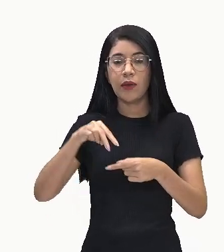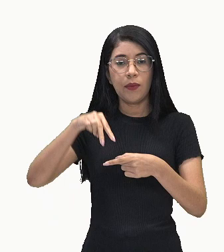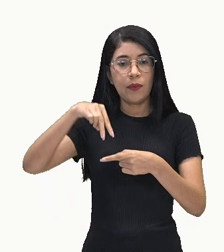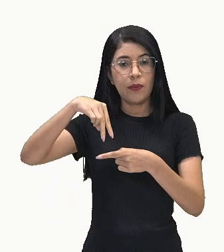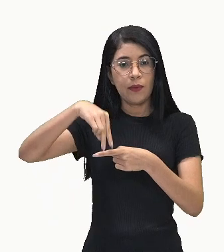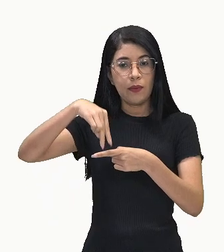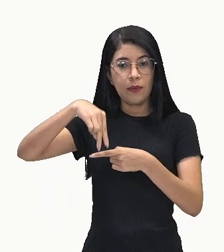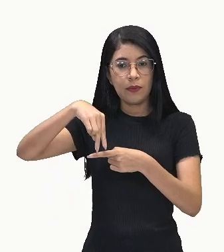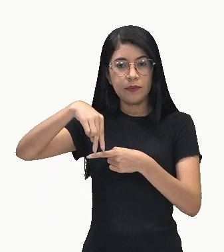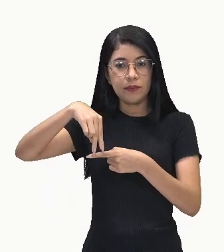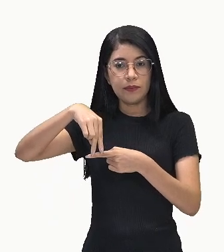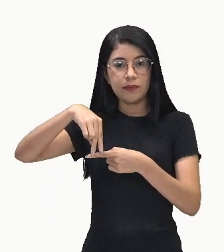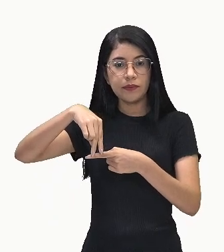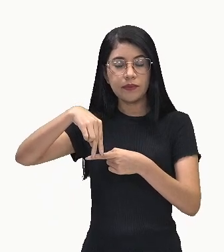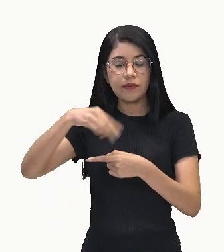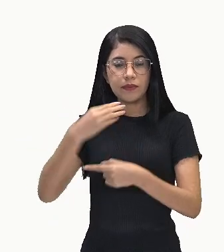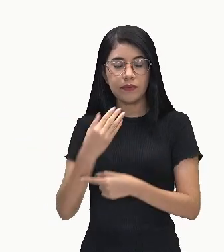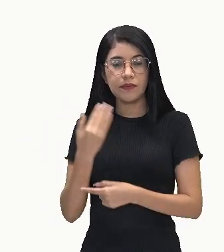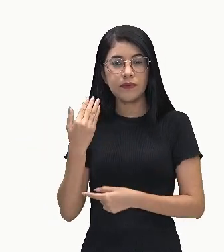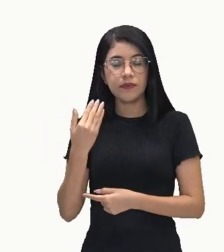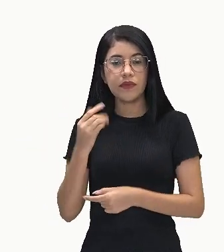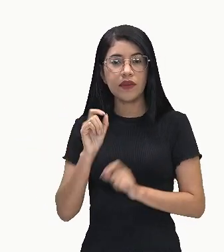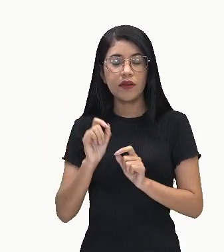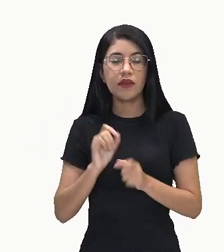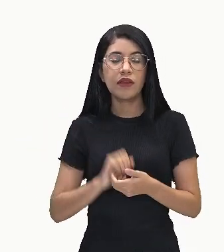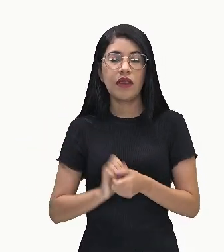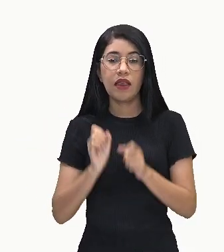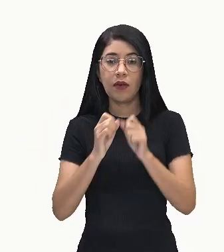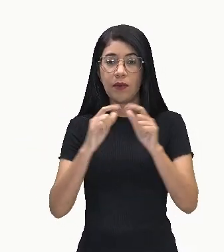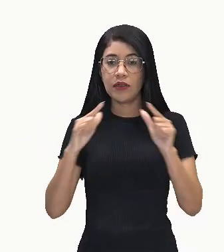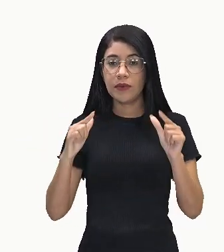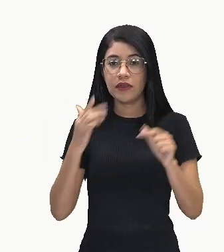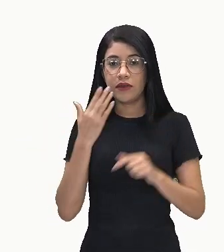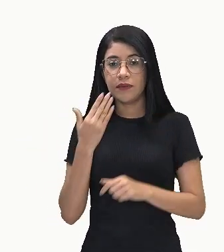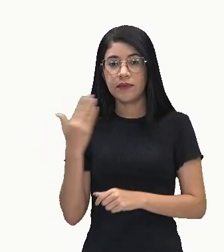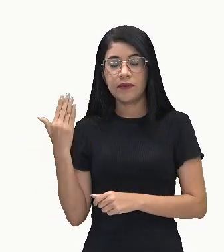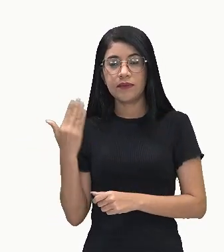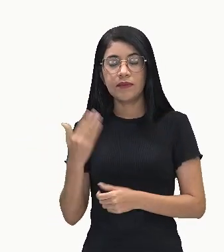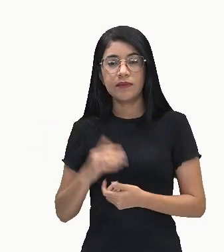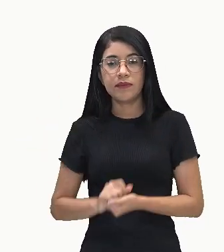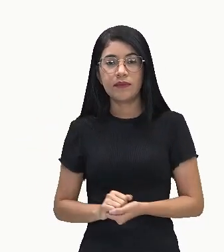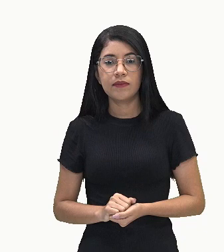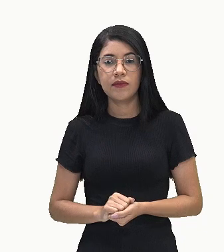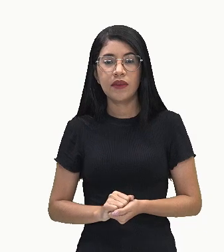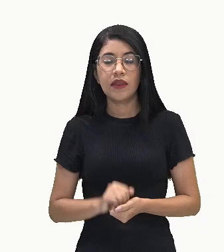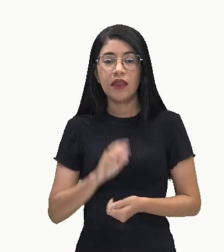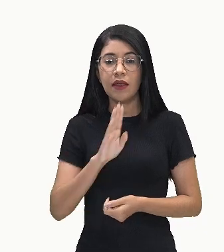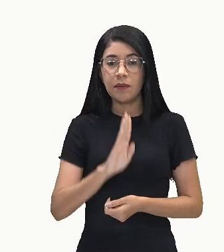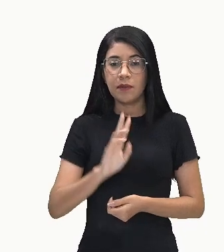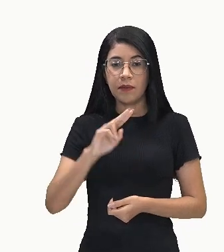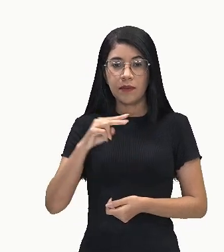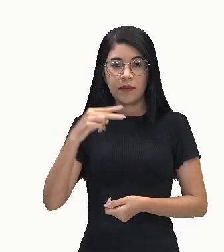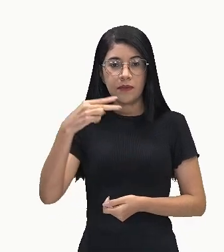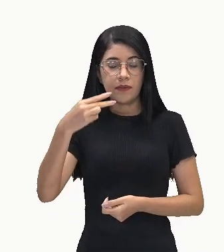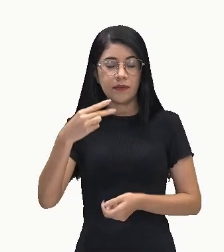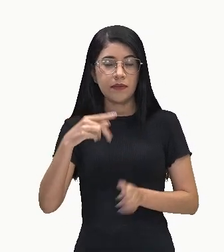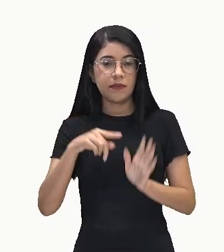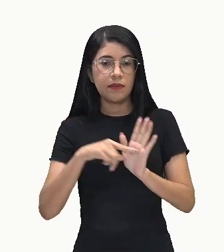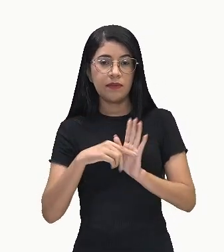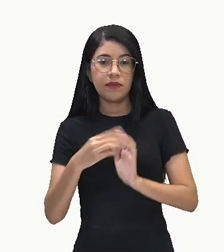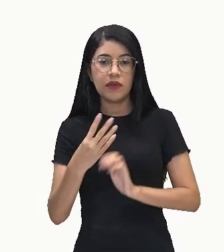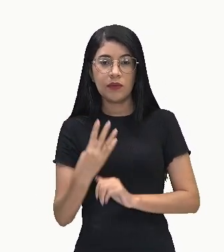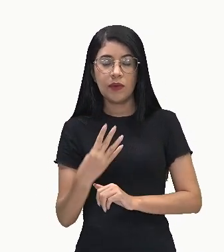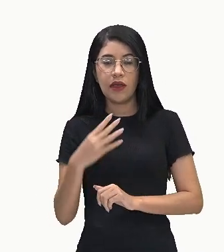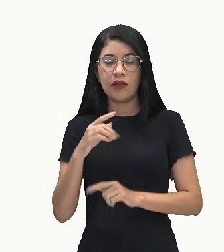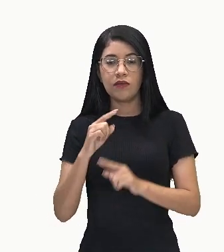aqui, na verdade, é essa expressão aqui. B ao quadrado menos 4